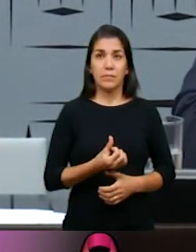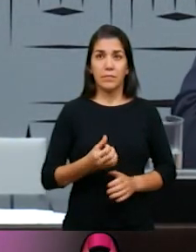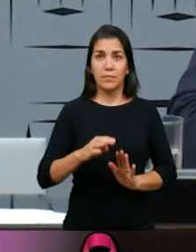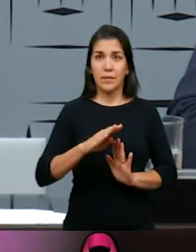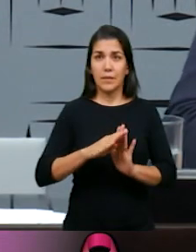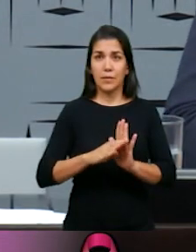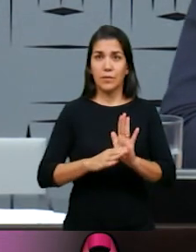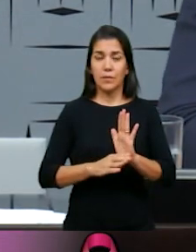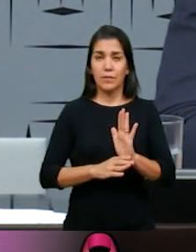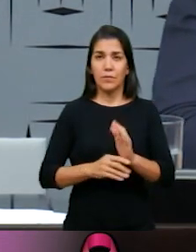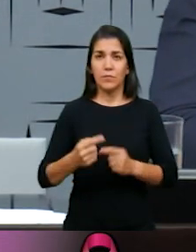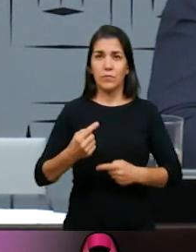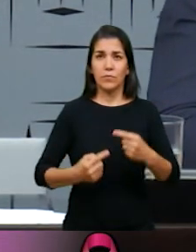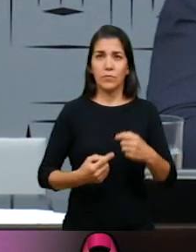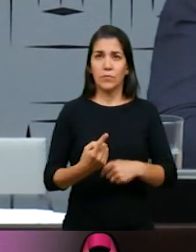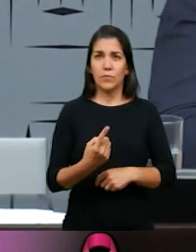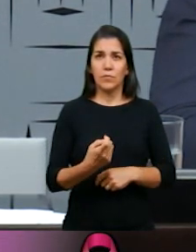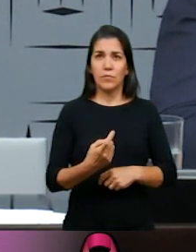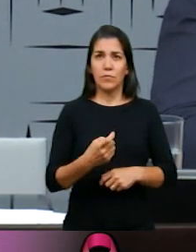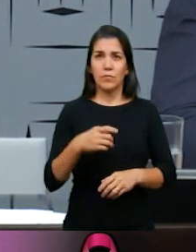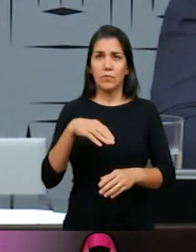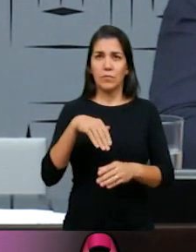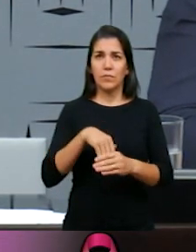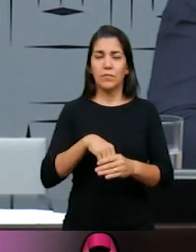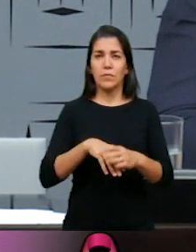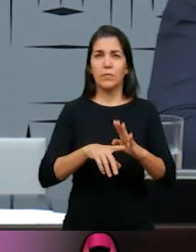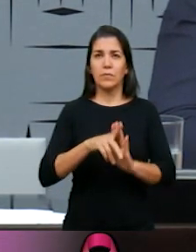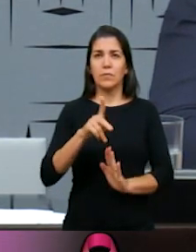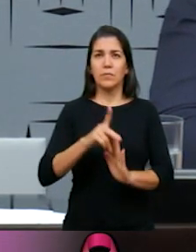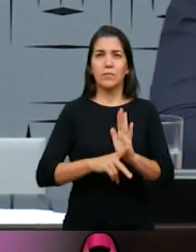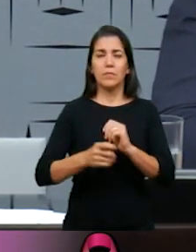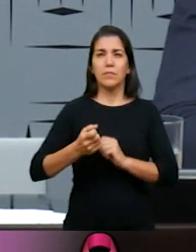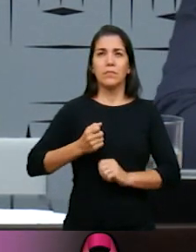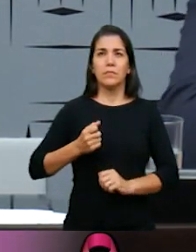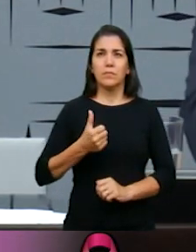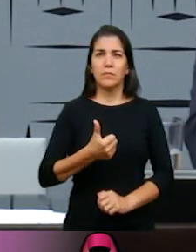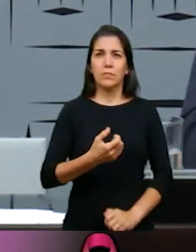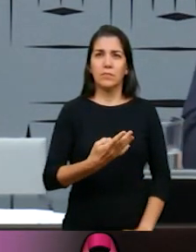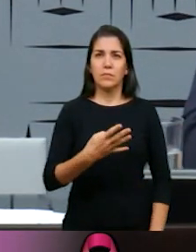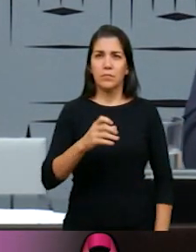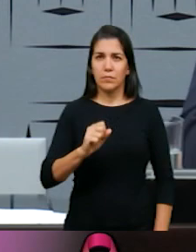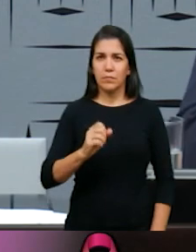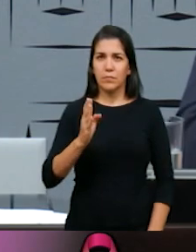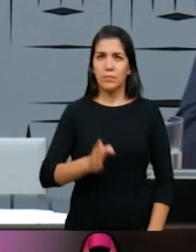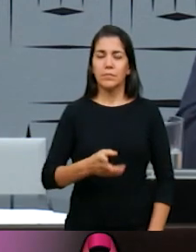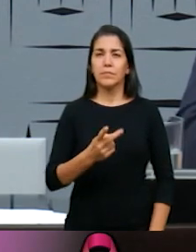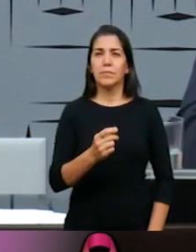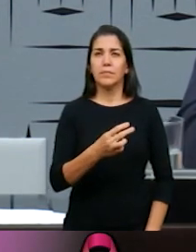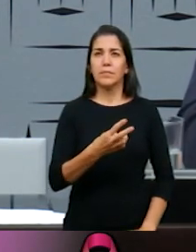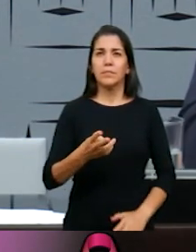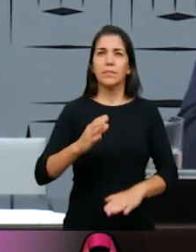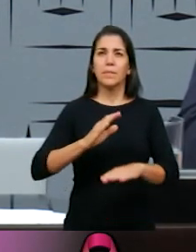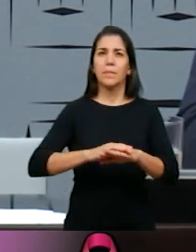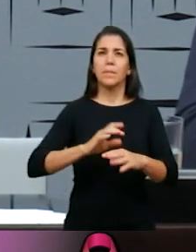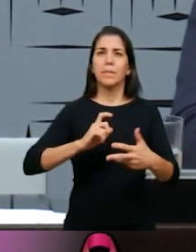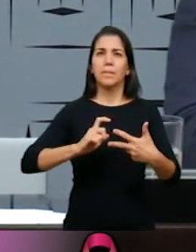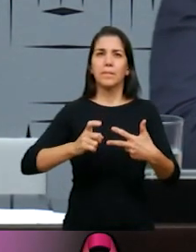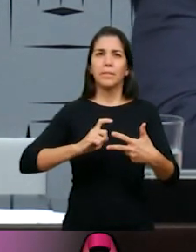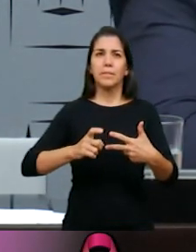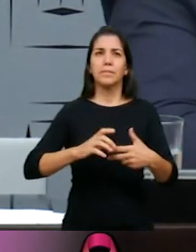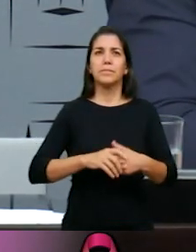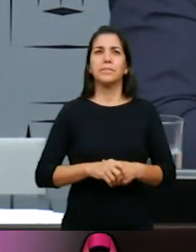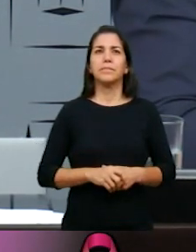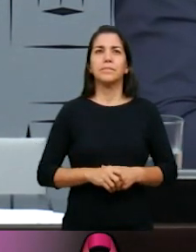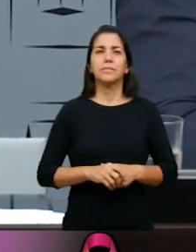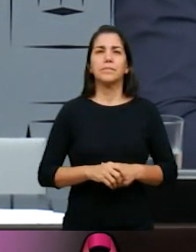Sexto item, discussão única e votação do projeto de lei número 148 de 2023, de autoria do Executivo